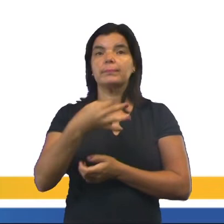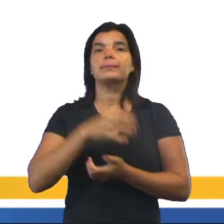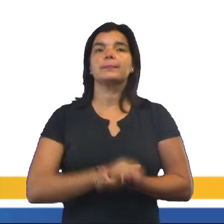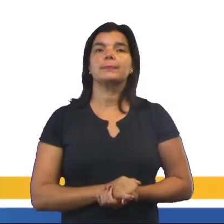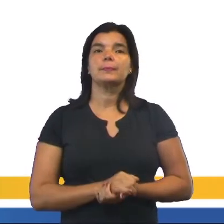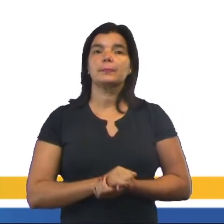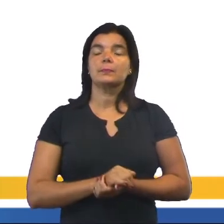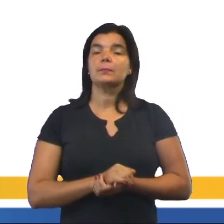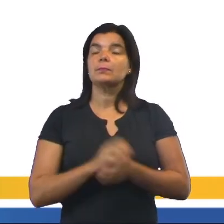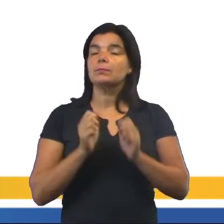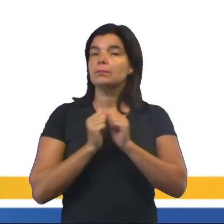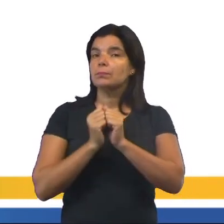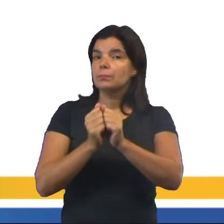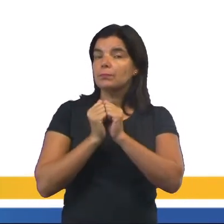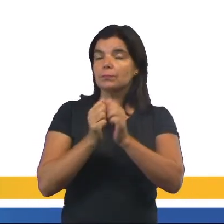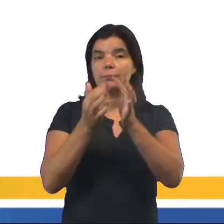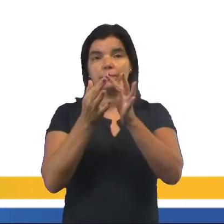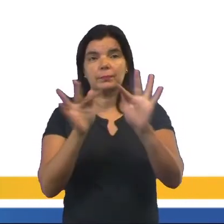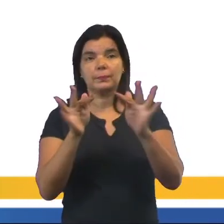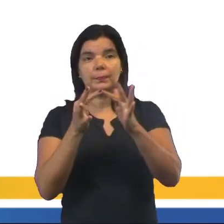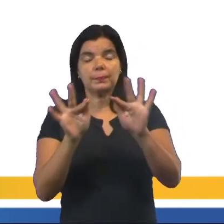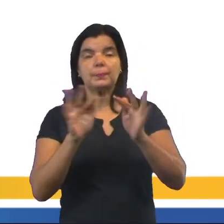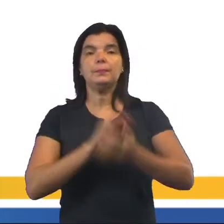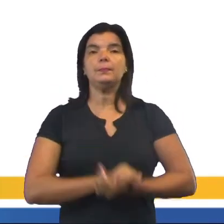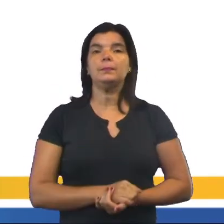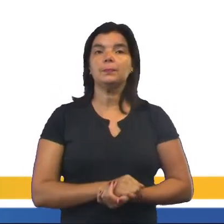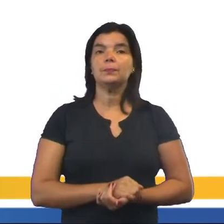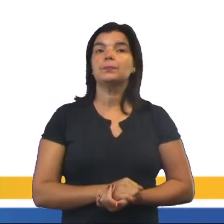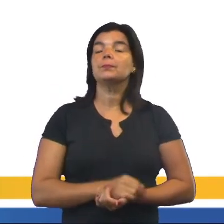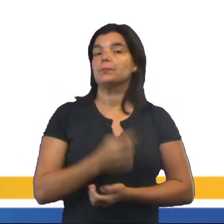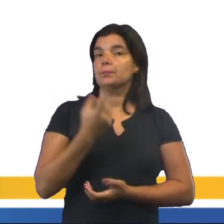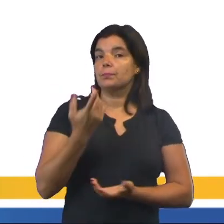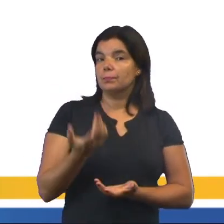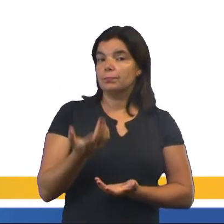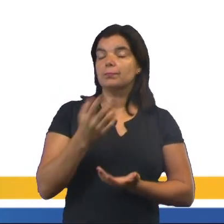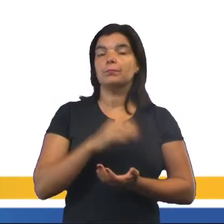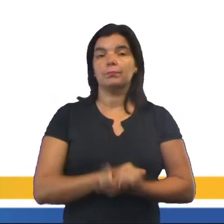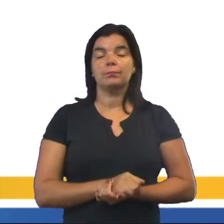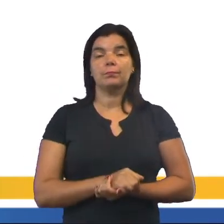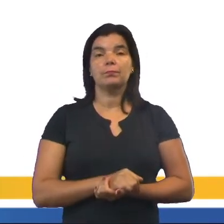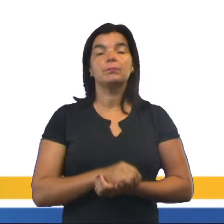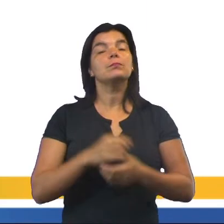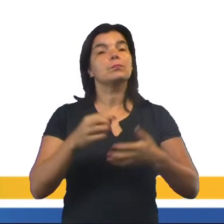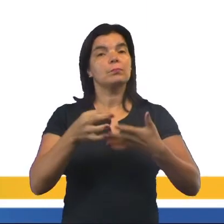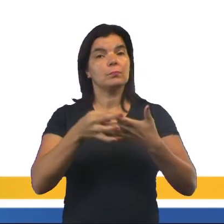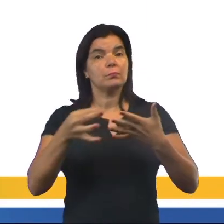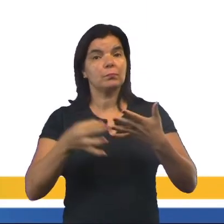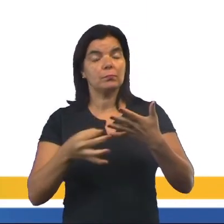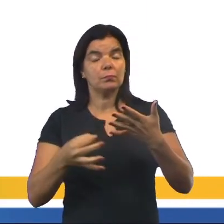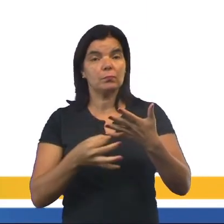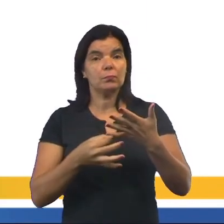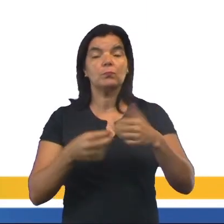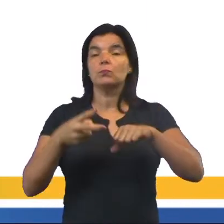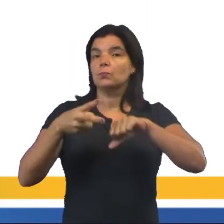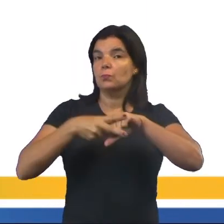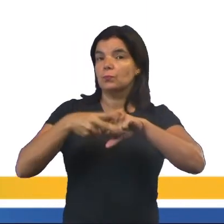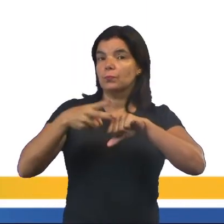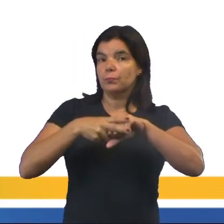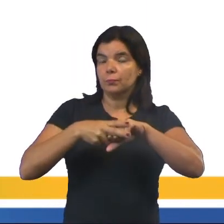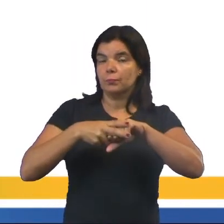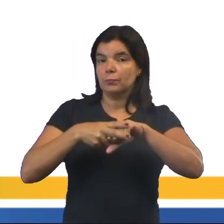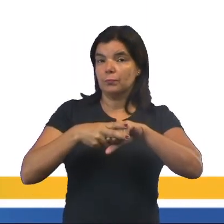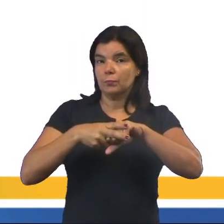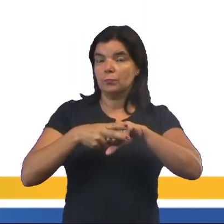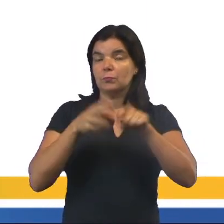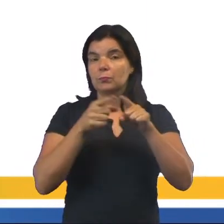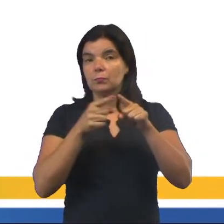escolha adequada da expressão que acompanha. Então, expressão de tempo. O tempo verbal